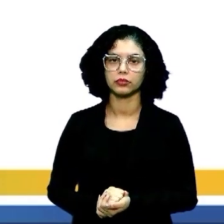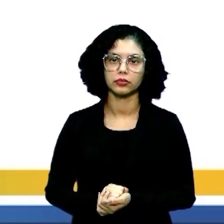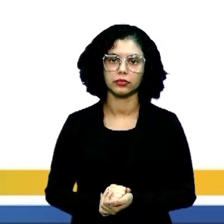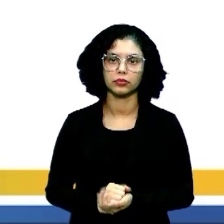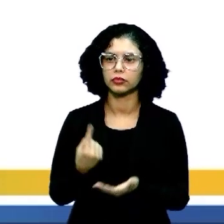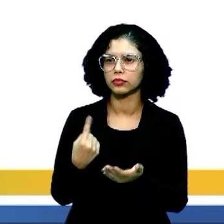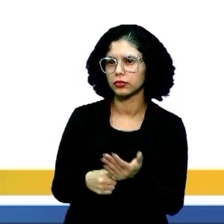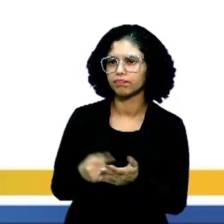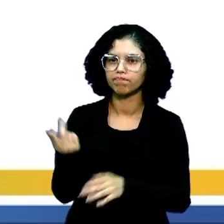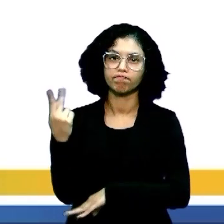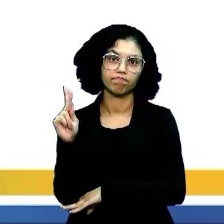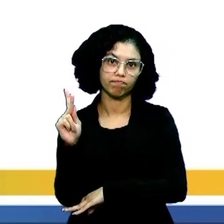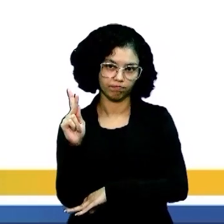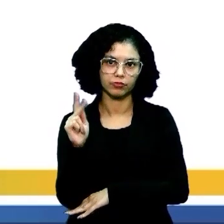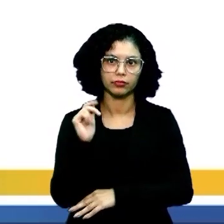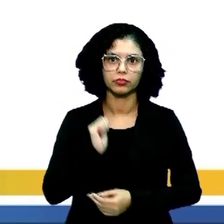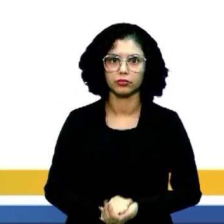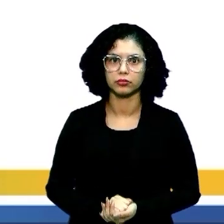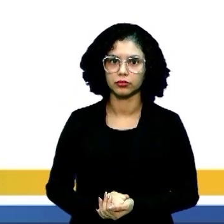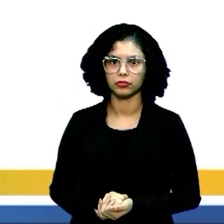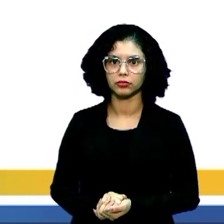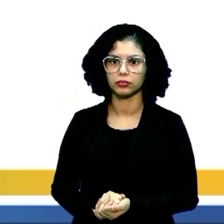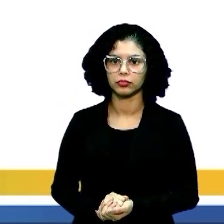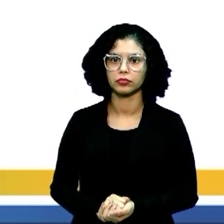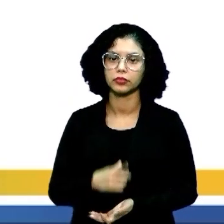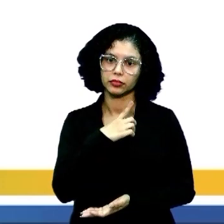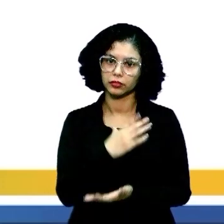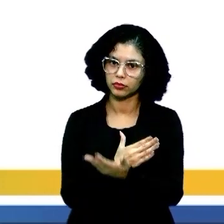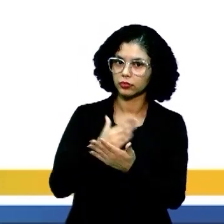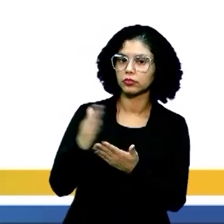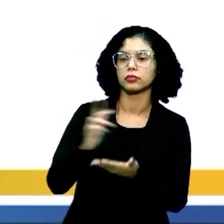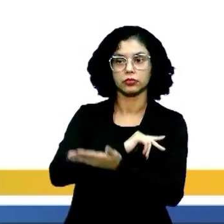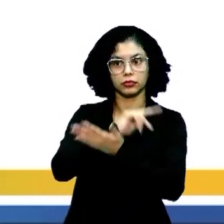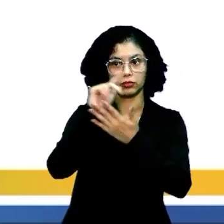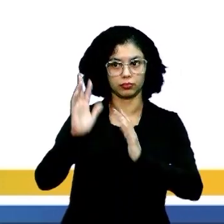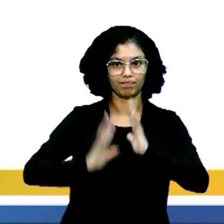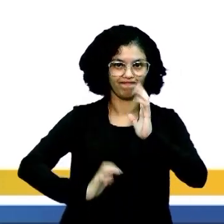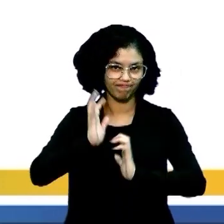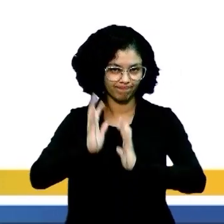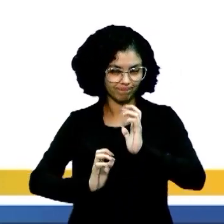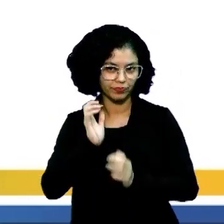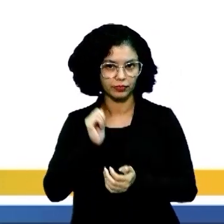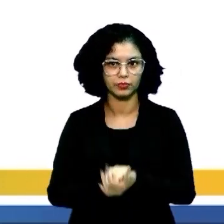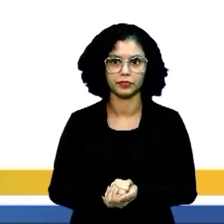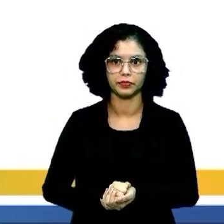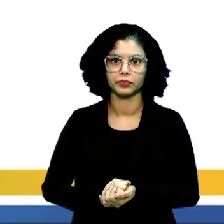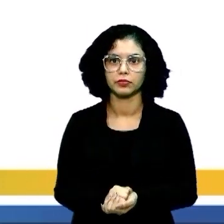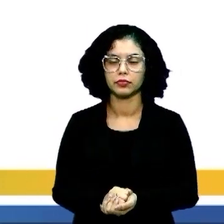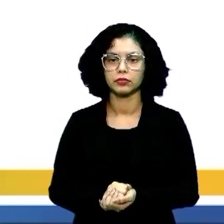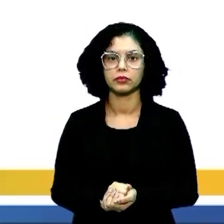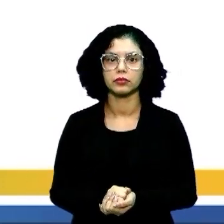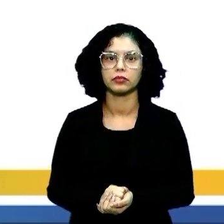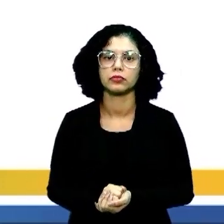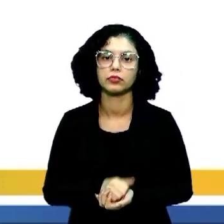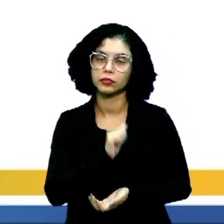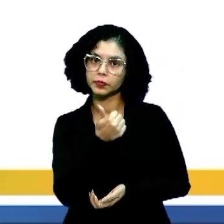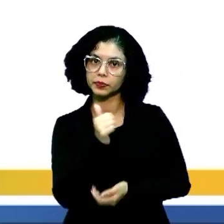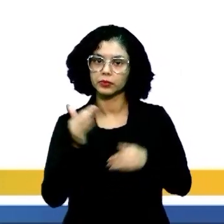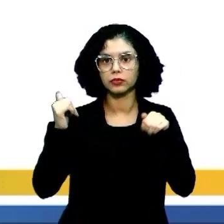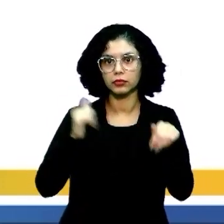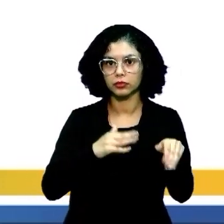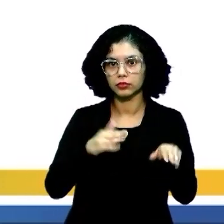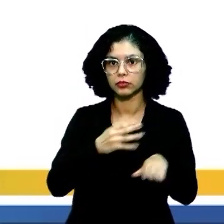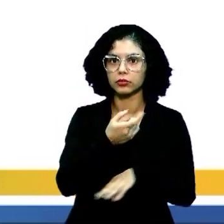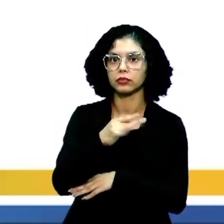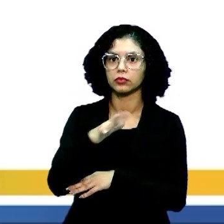esse período, né, gente, e deu início aí a vários conflitos e a várias guerras? Bem, no dia 11 de setembro